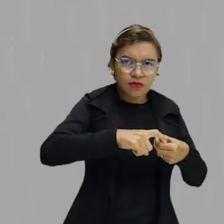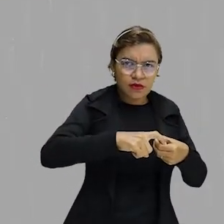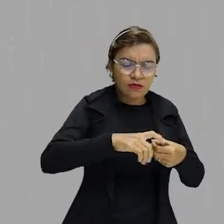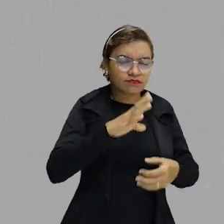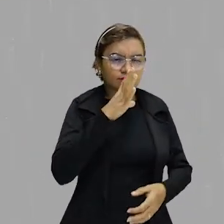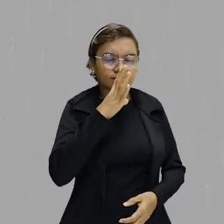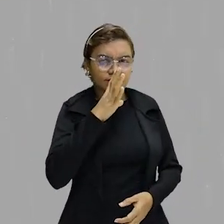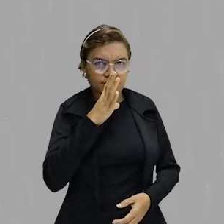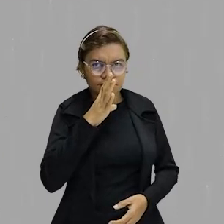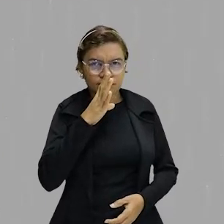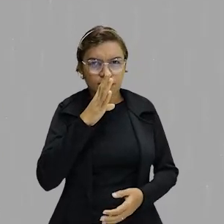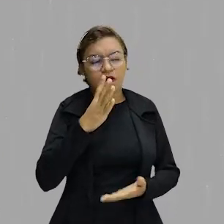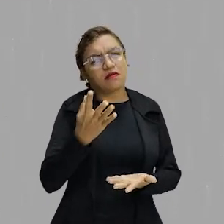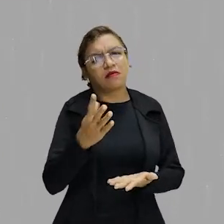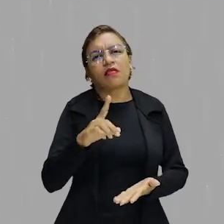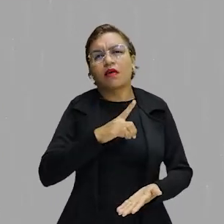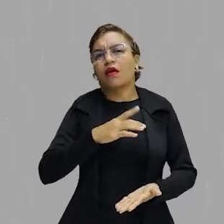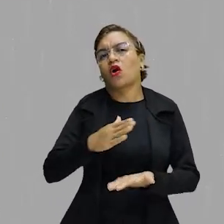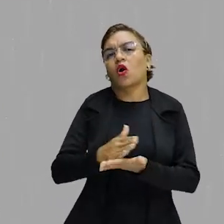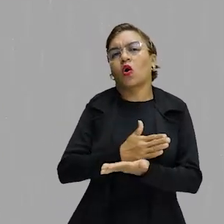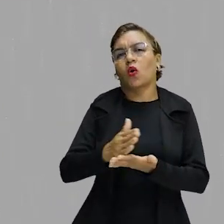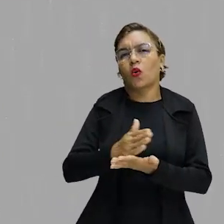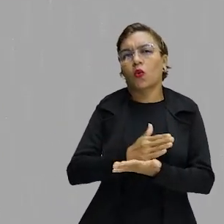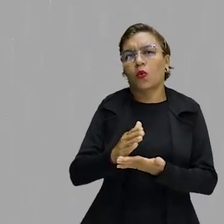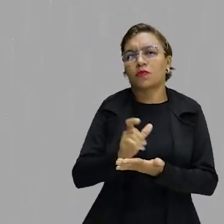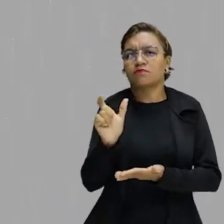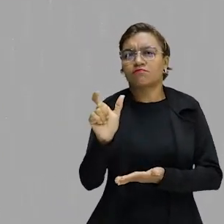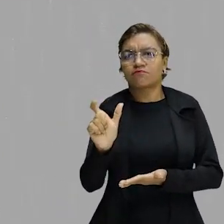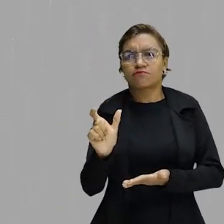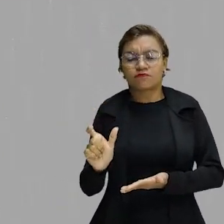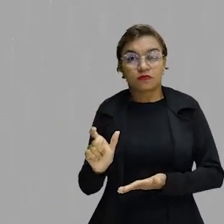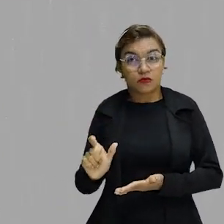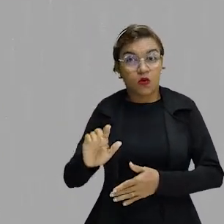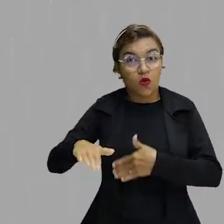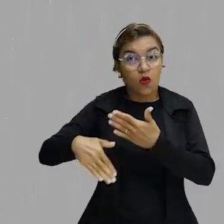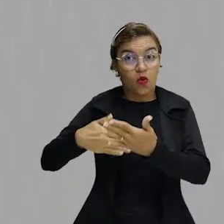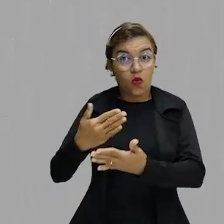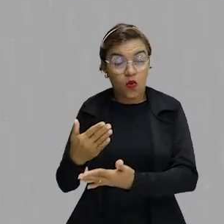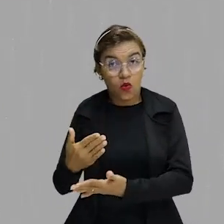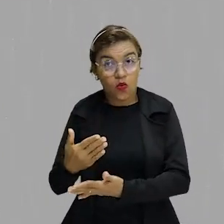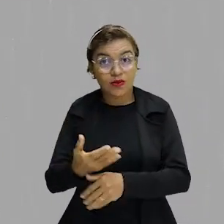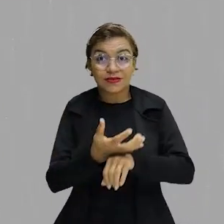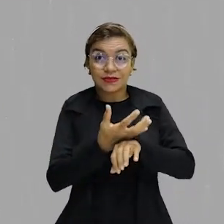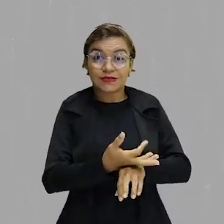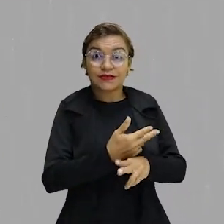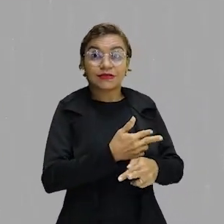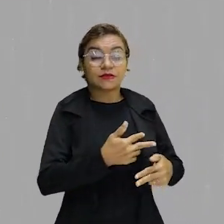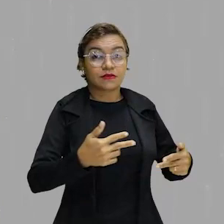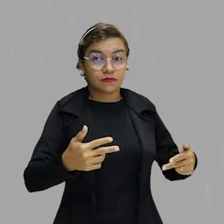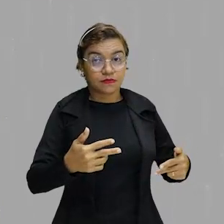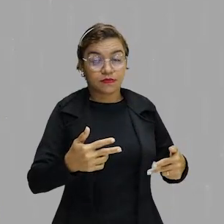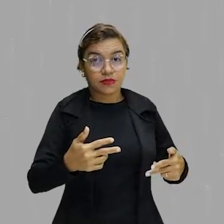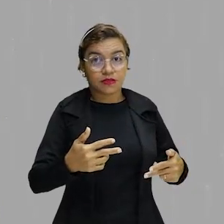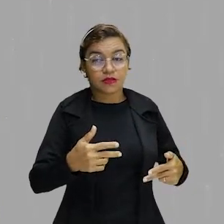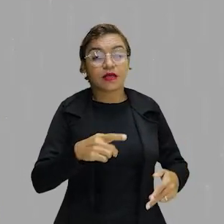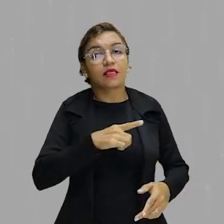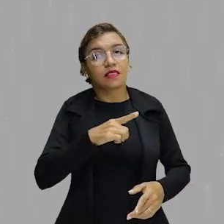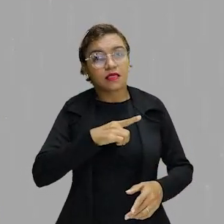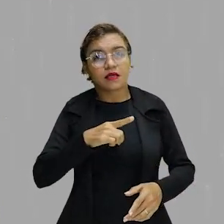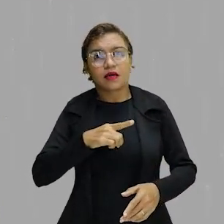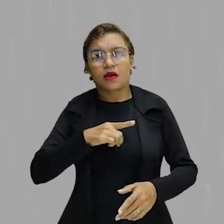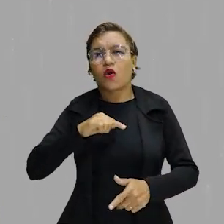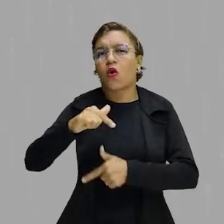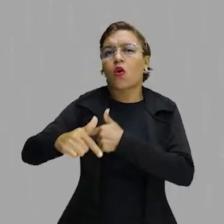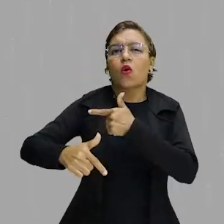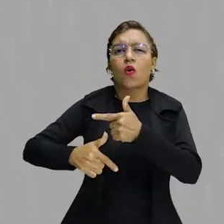por exemplo, alguns termos aí que a gente já falou, ou quer ver outras disciplinas, me procura. Tá eu e toda uma